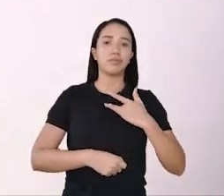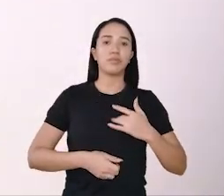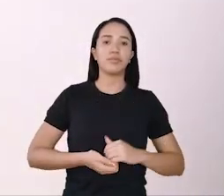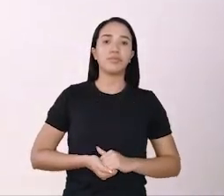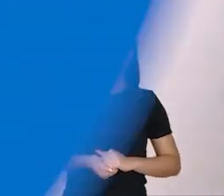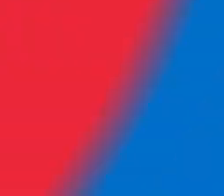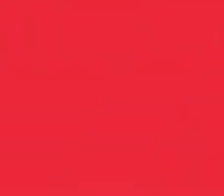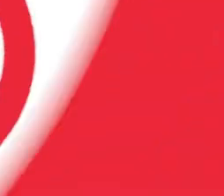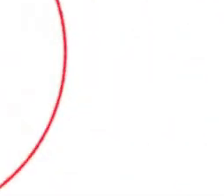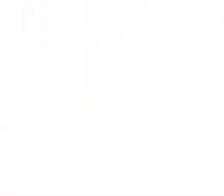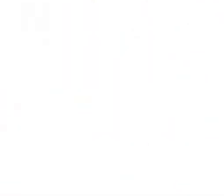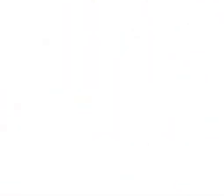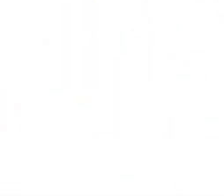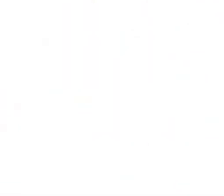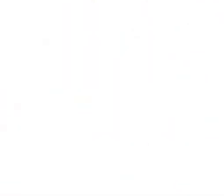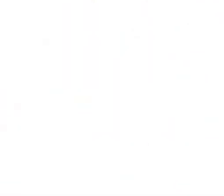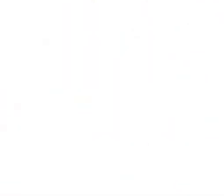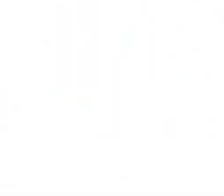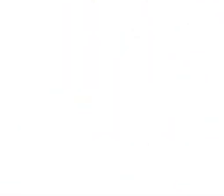do atendimento.